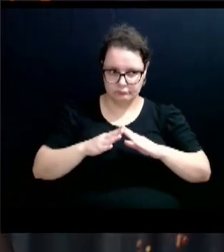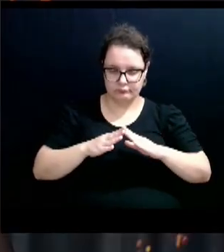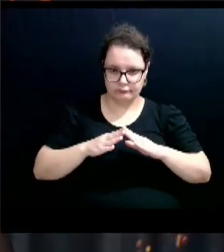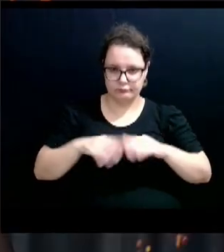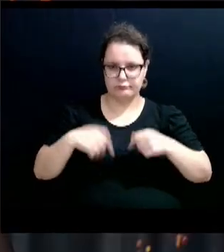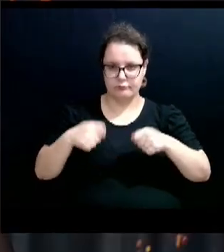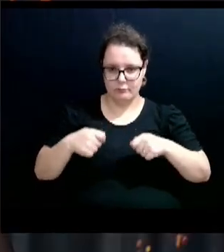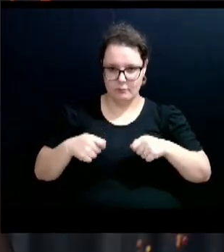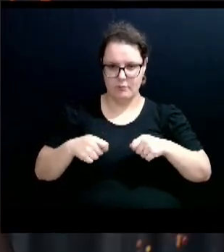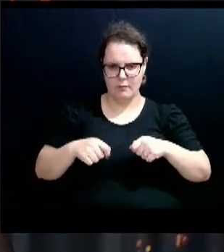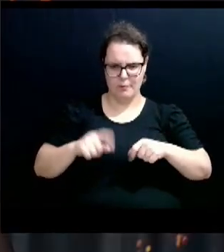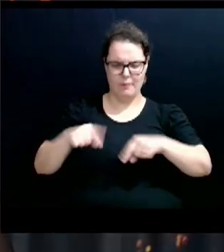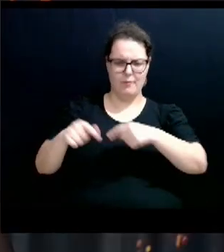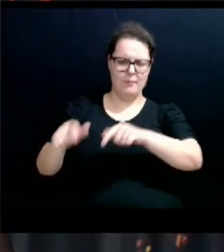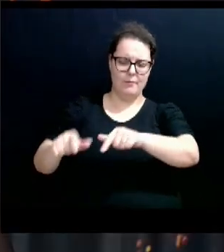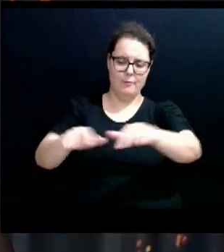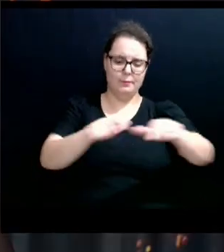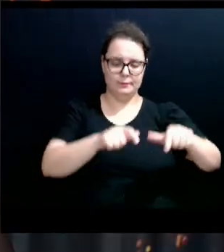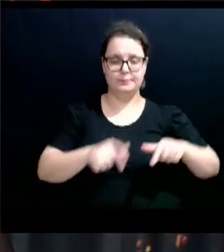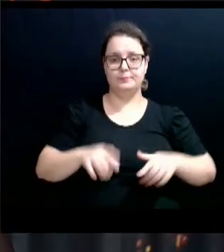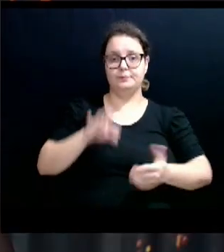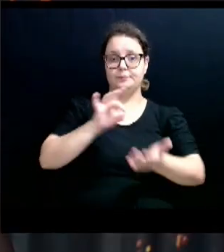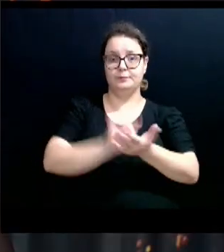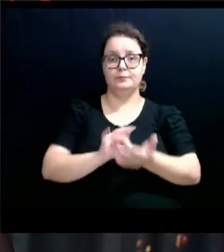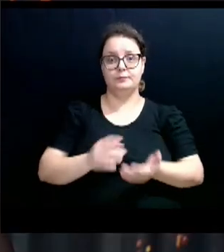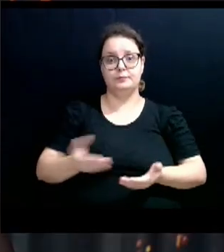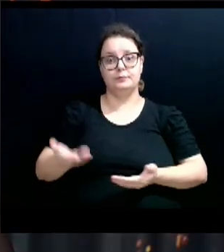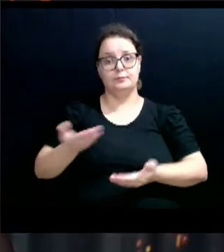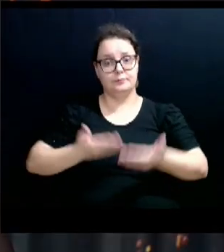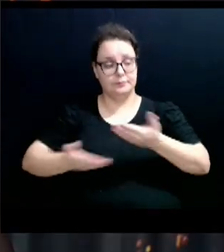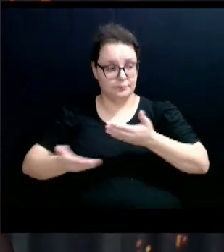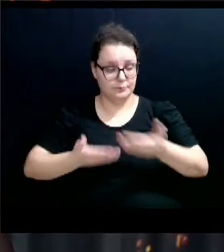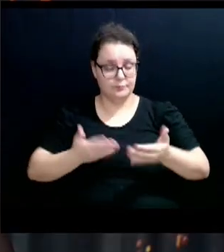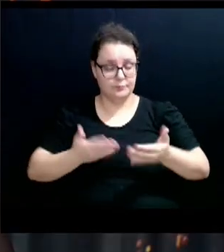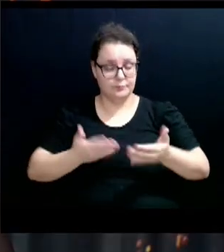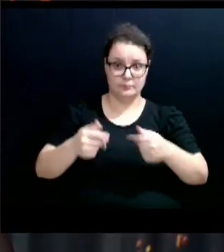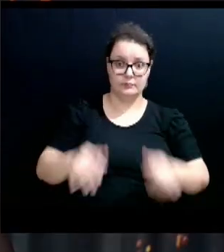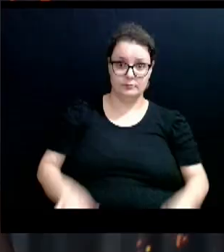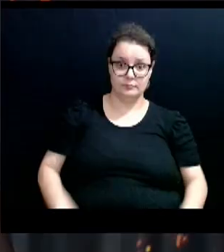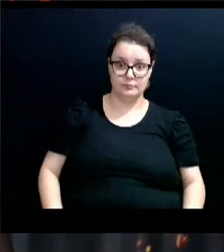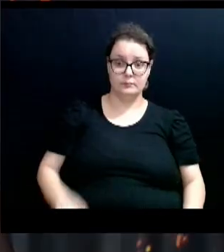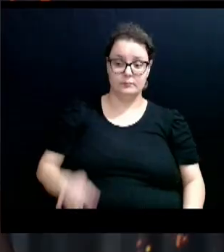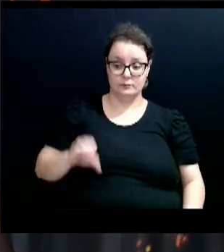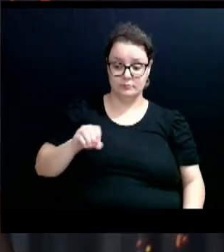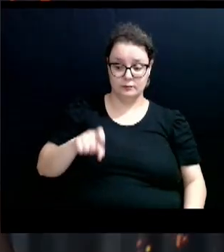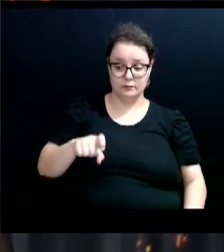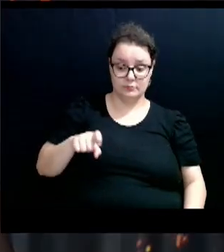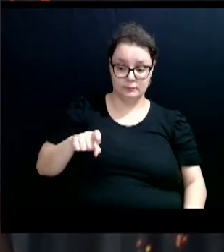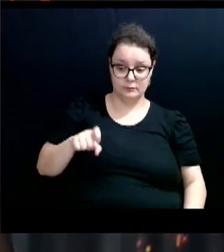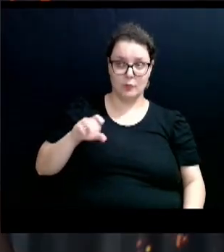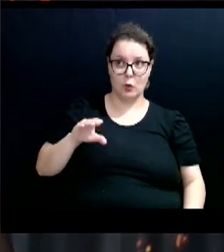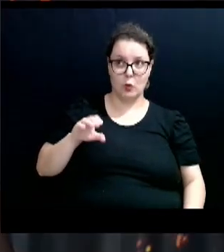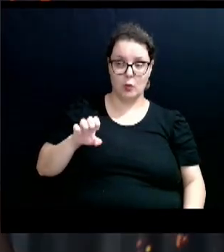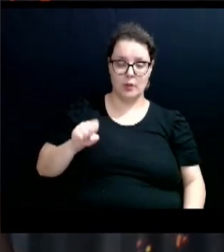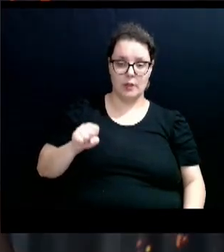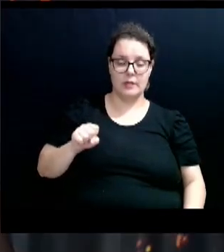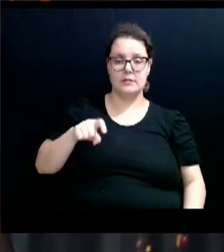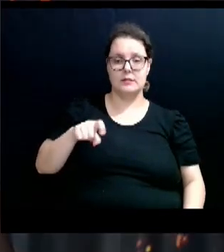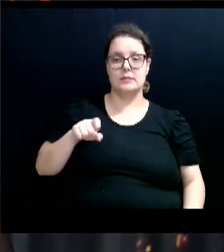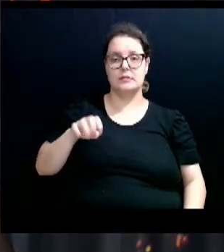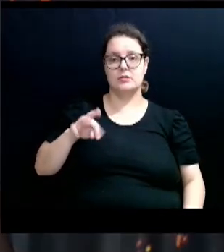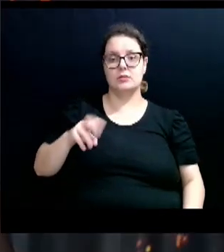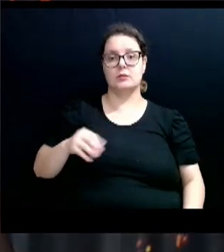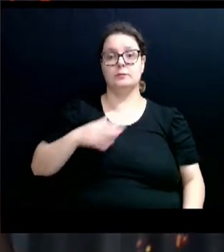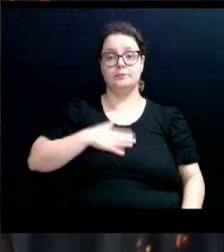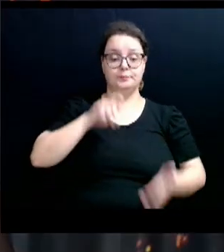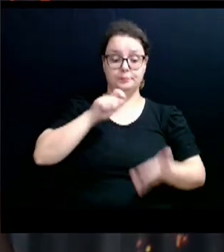outras realidades, outras interferências, enfim, tudo coexistindo. E para mim, escrever esse livro... E